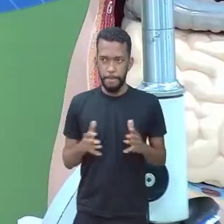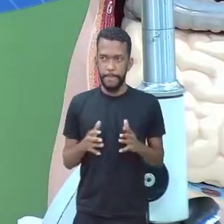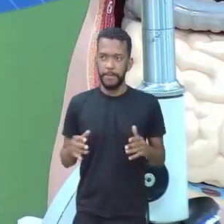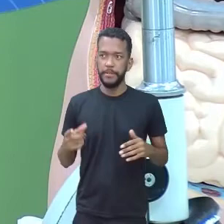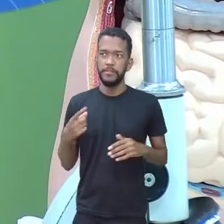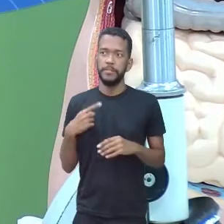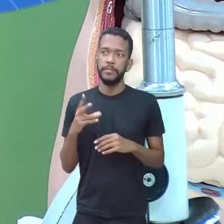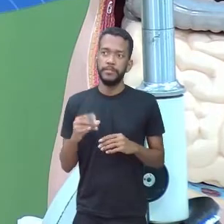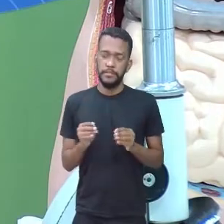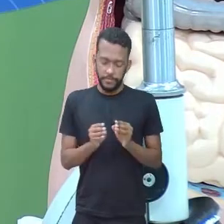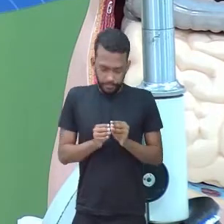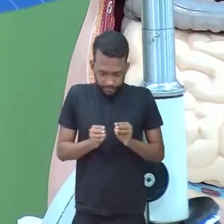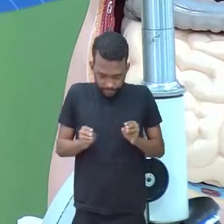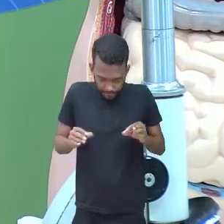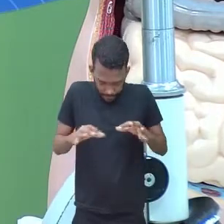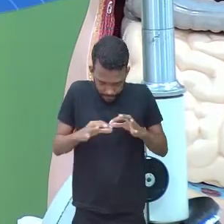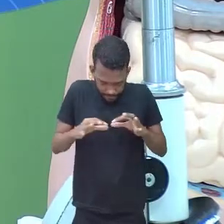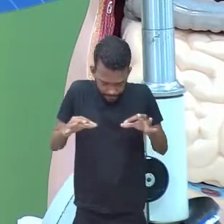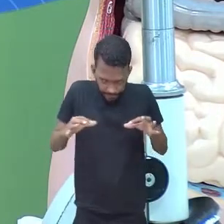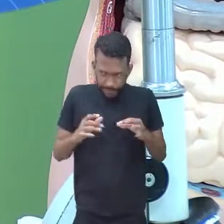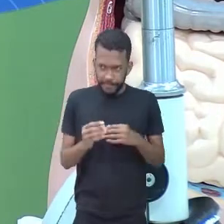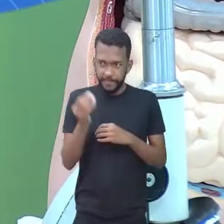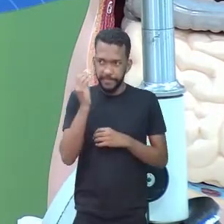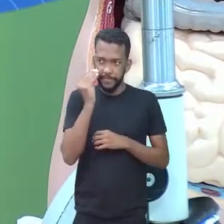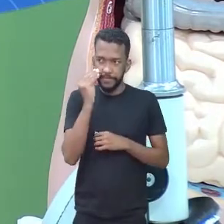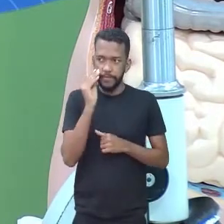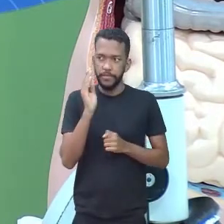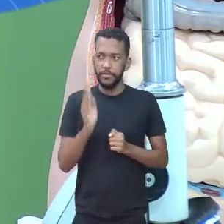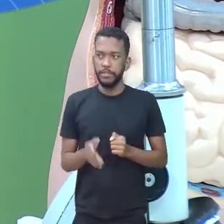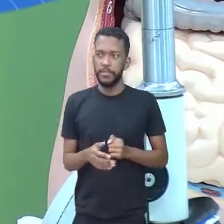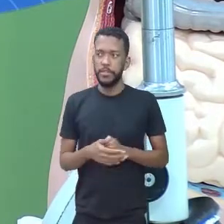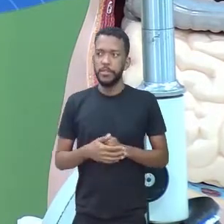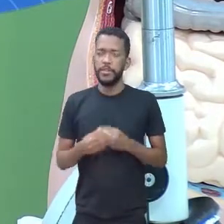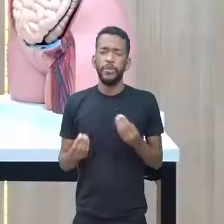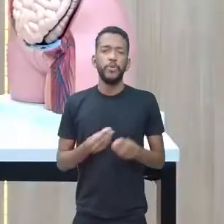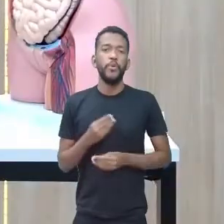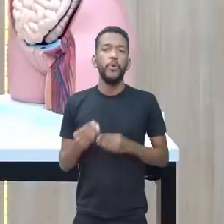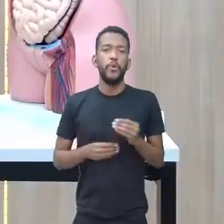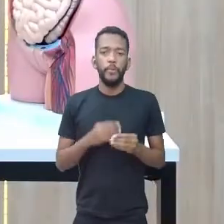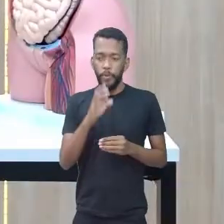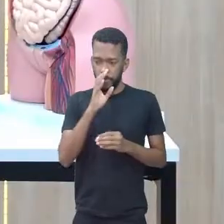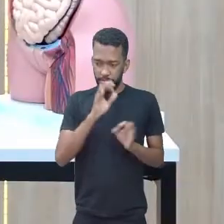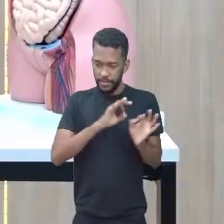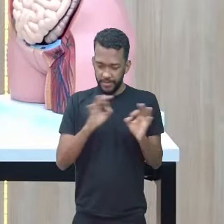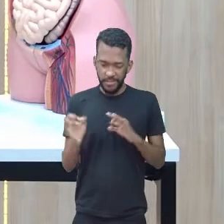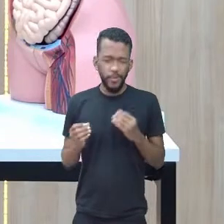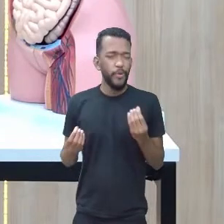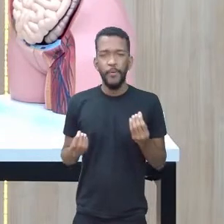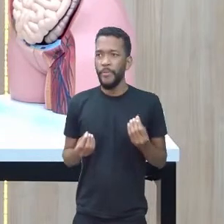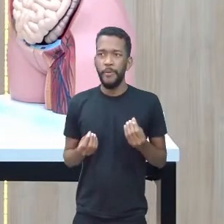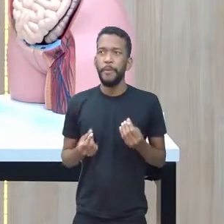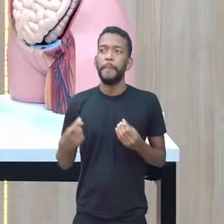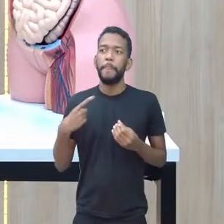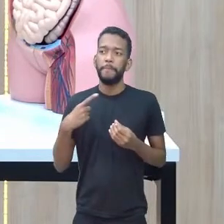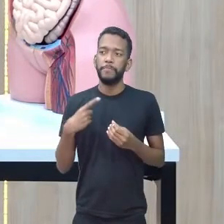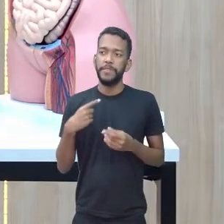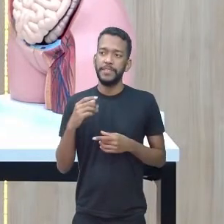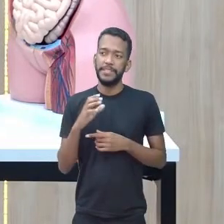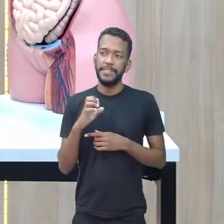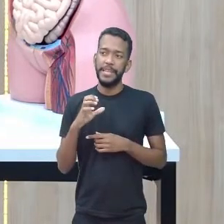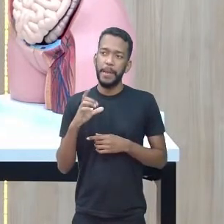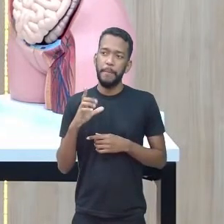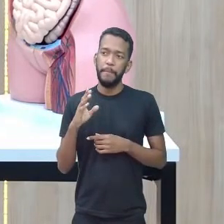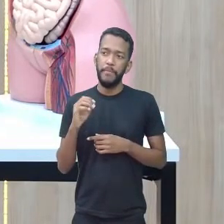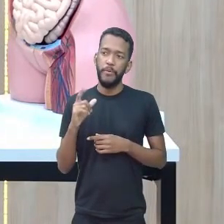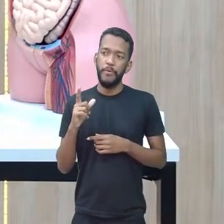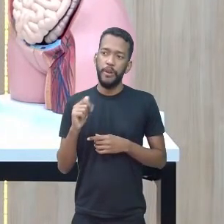montar para a observação. Como será essa observação, professora? Então, aqui na cebola, a gente